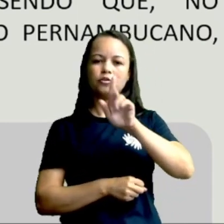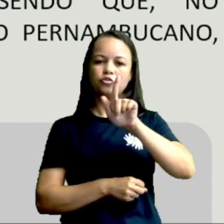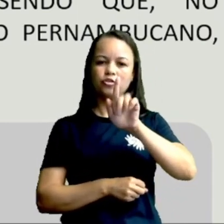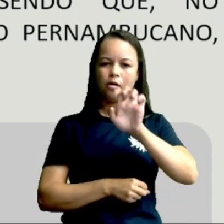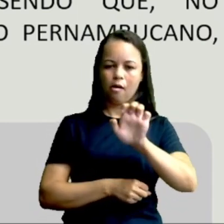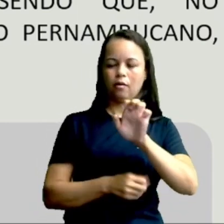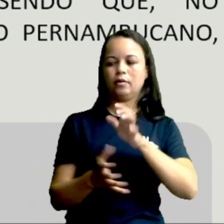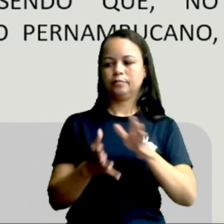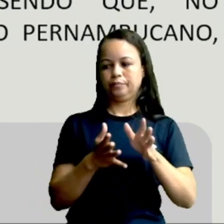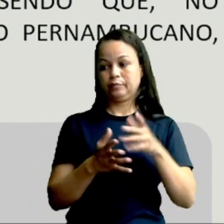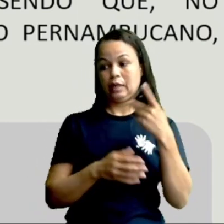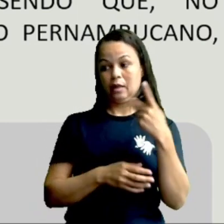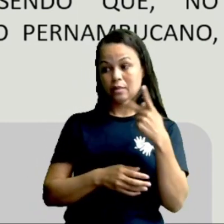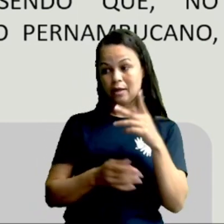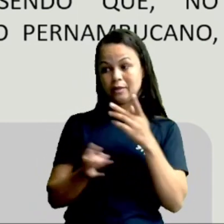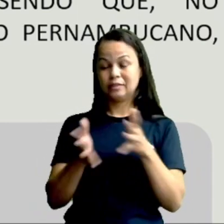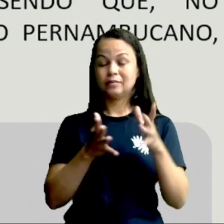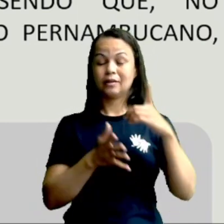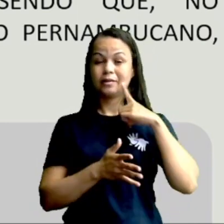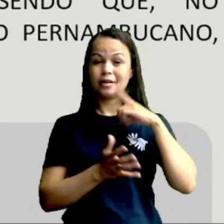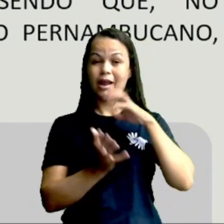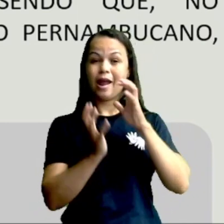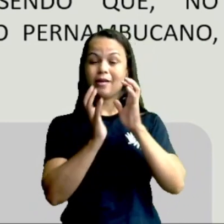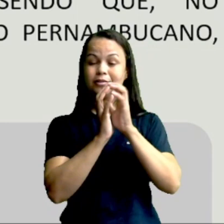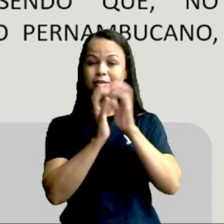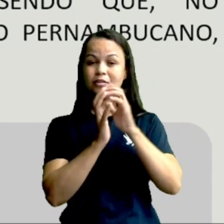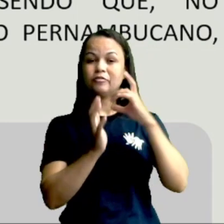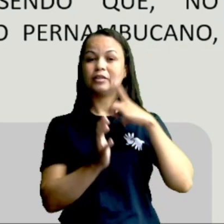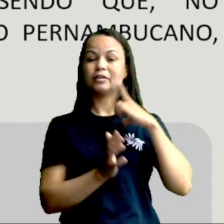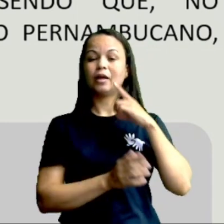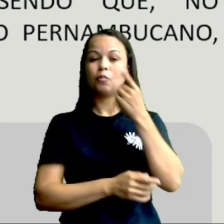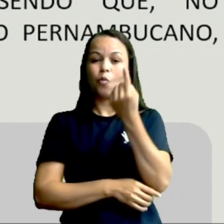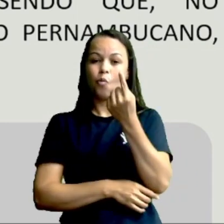milhões, nós temos aqui, só em Recife,